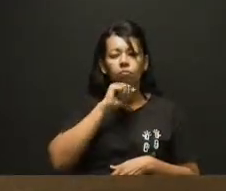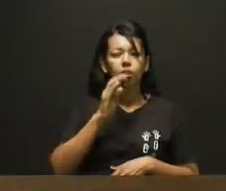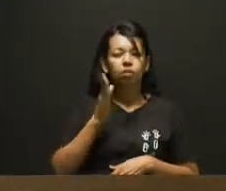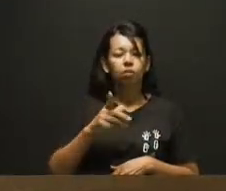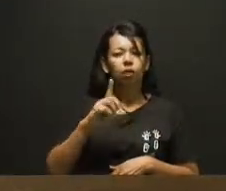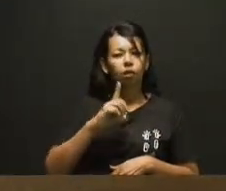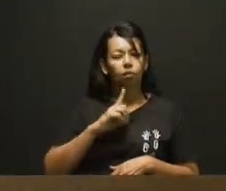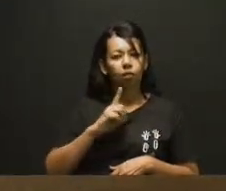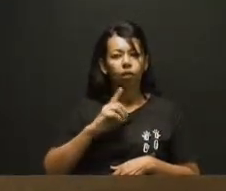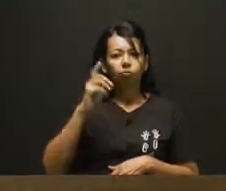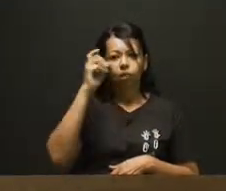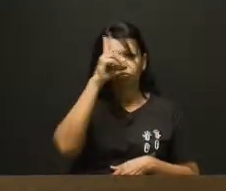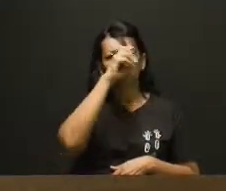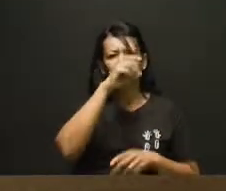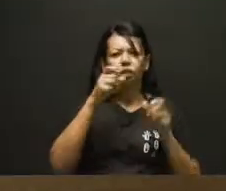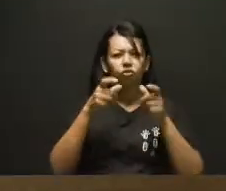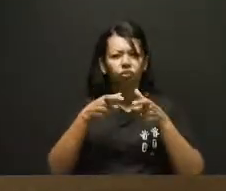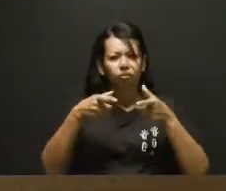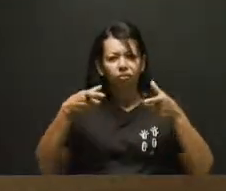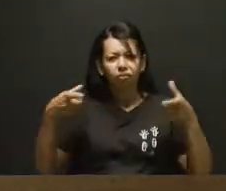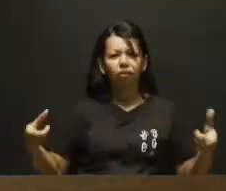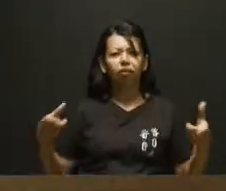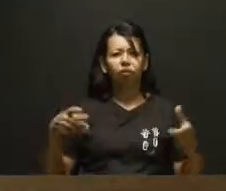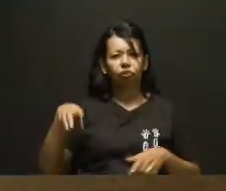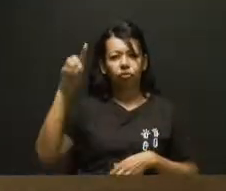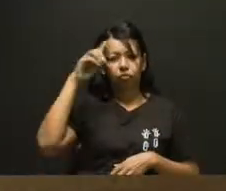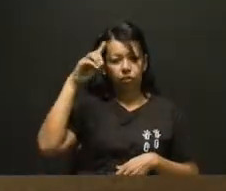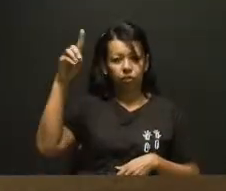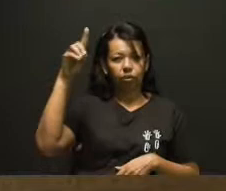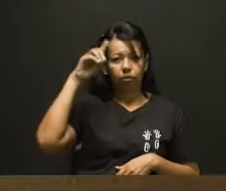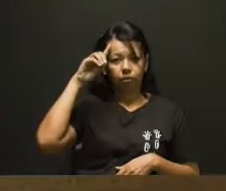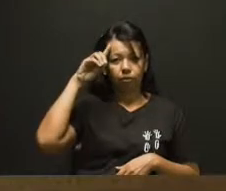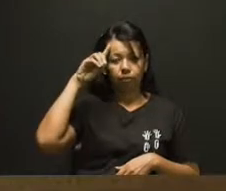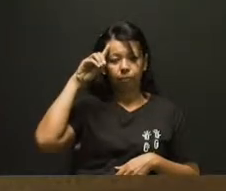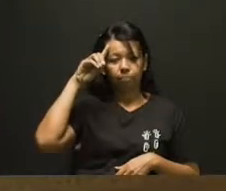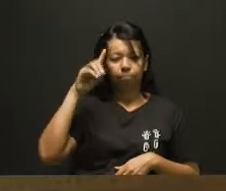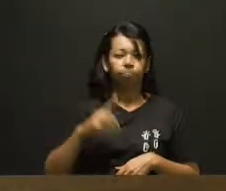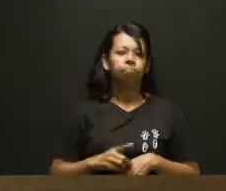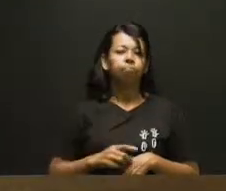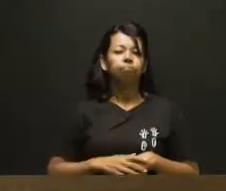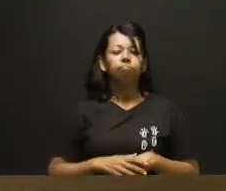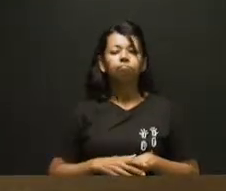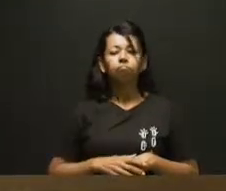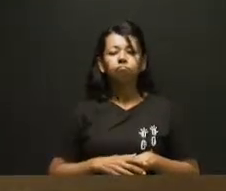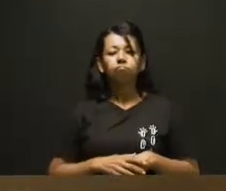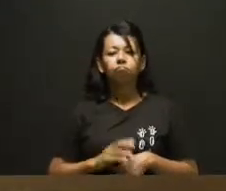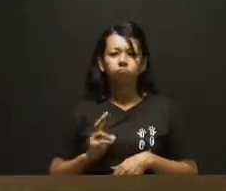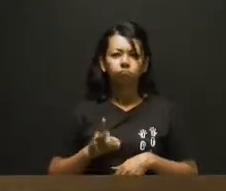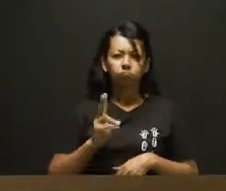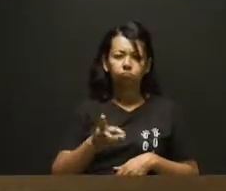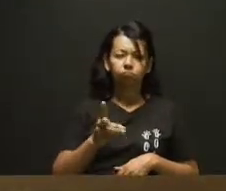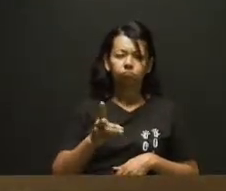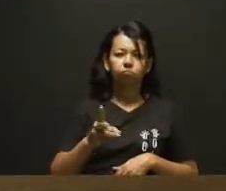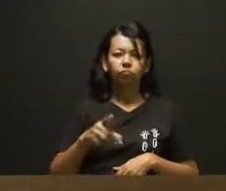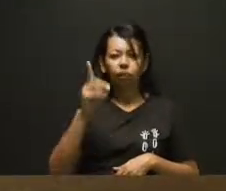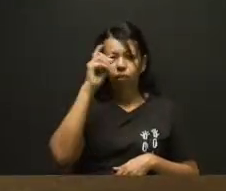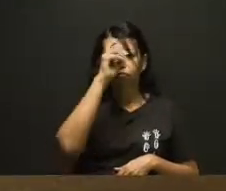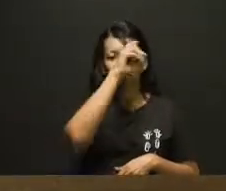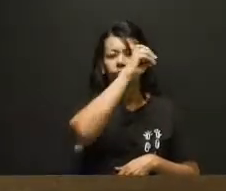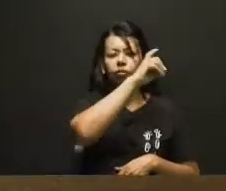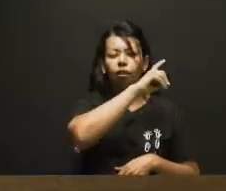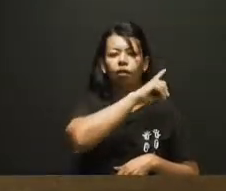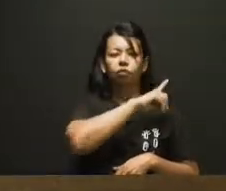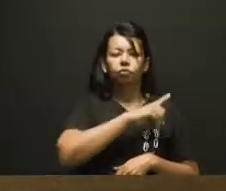fardo enorme diário é 12 leões que a gente mata não é centenas